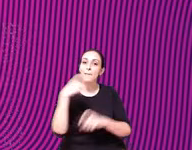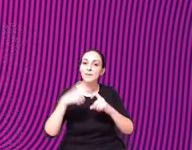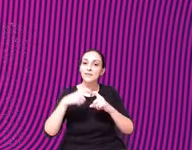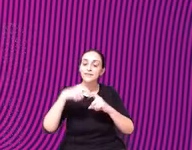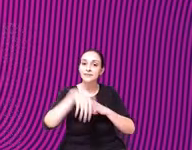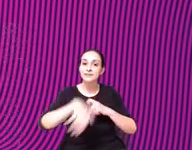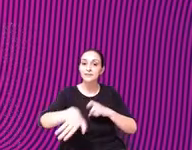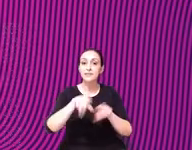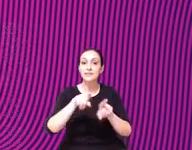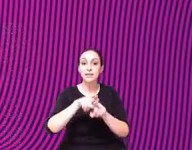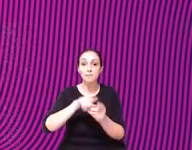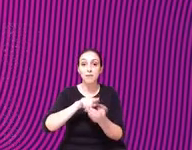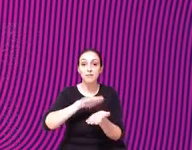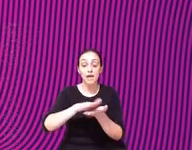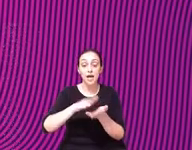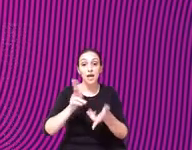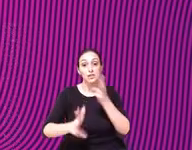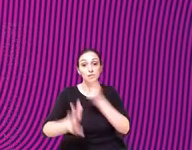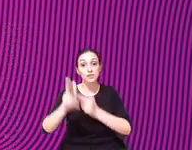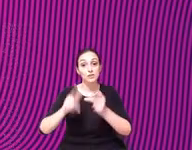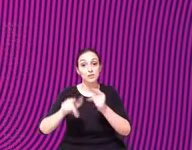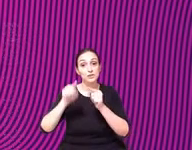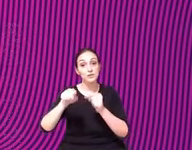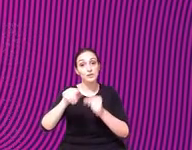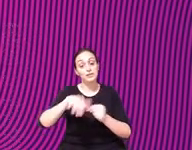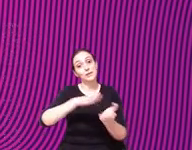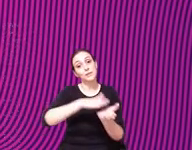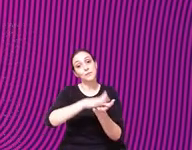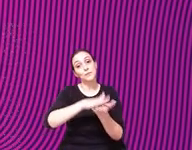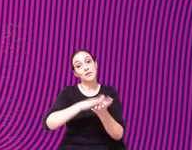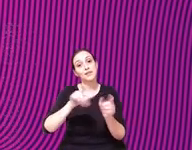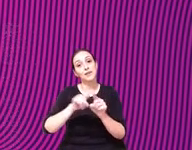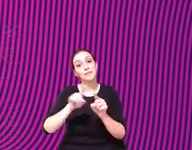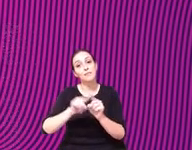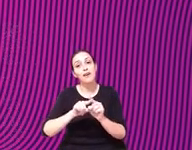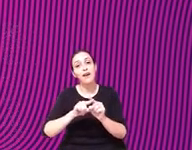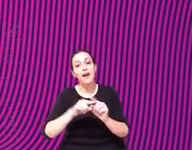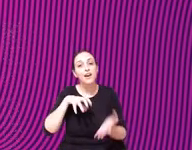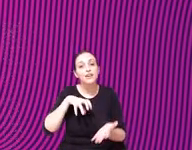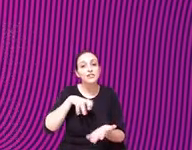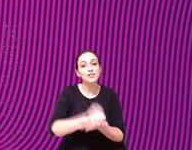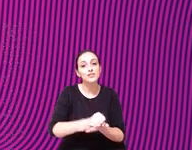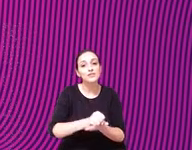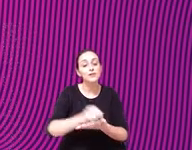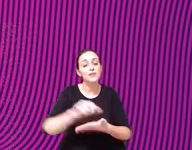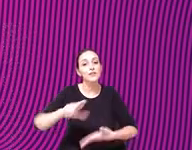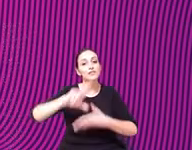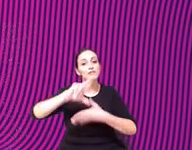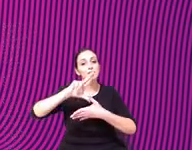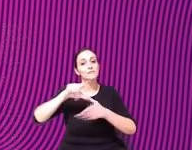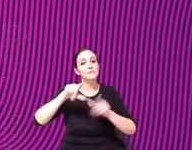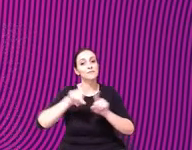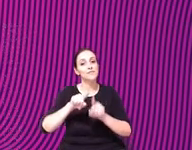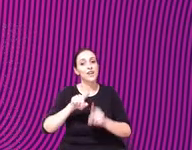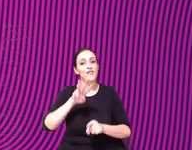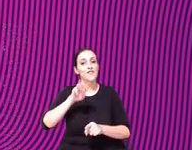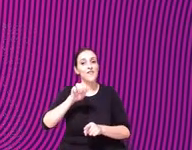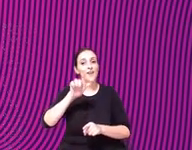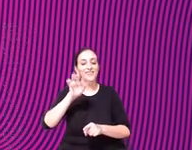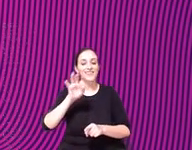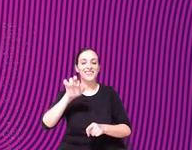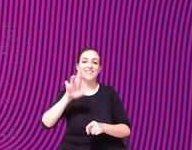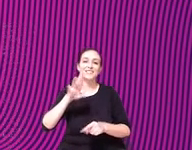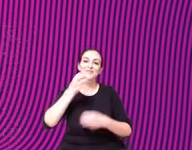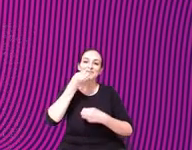do RBT, Registro Brasileiro de Transplante, e também do Registro Latino-Americano de Transplante. Walter, boa tarde, prazer em